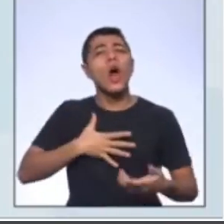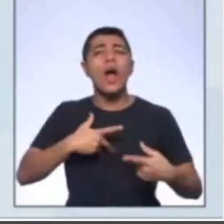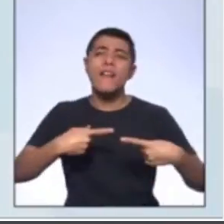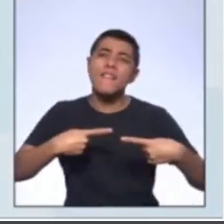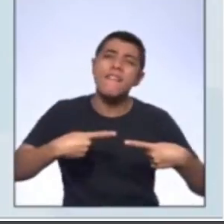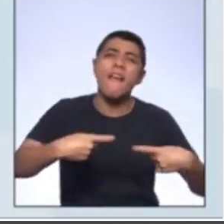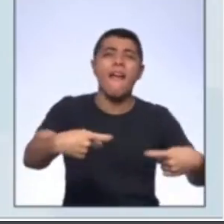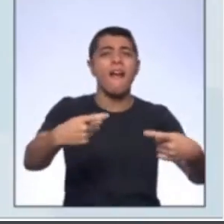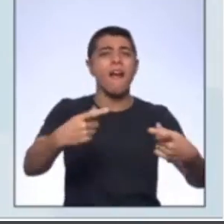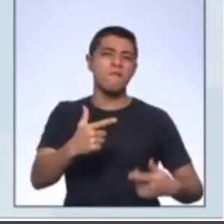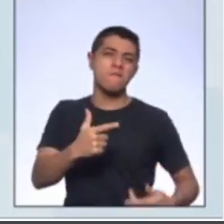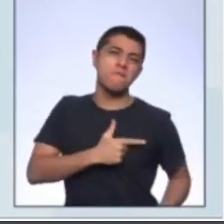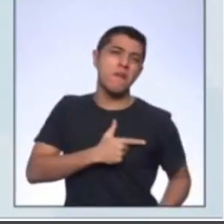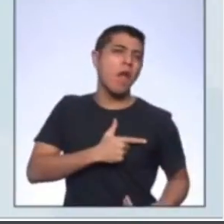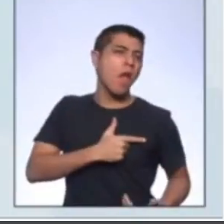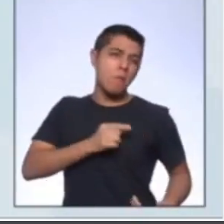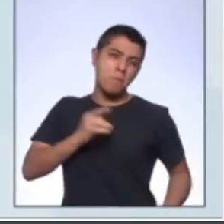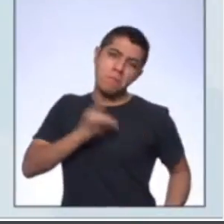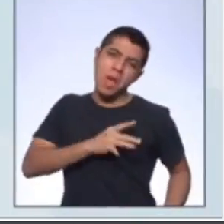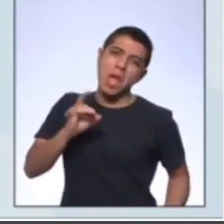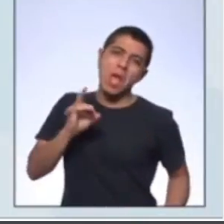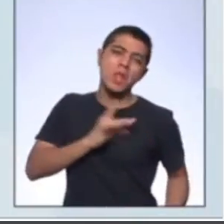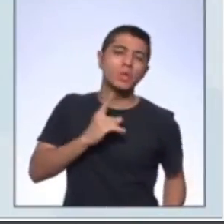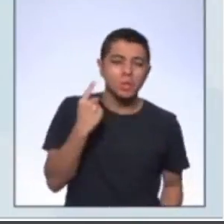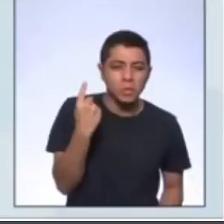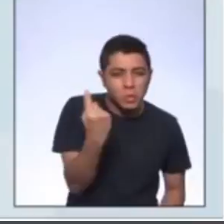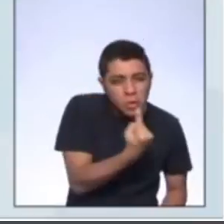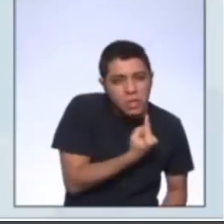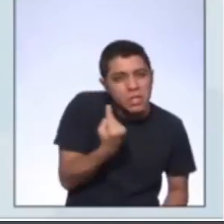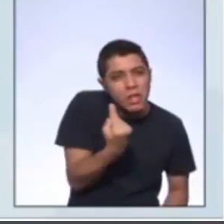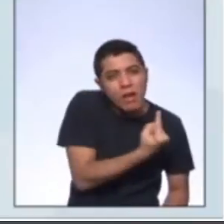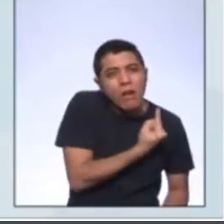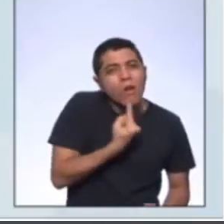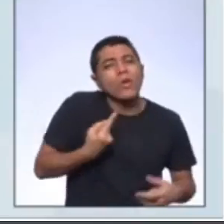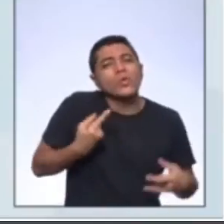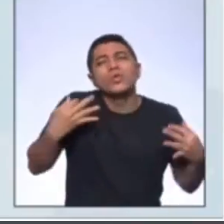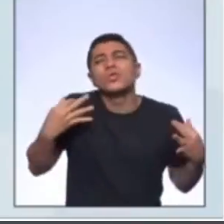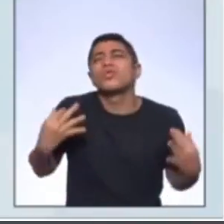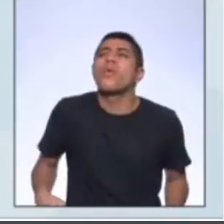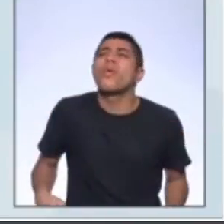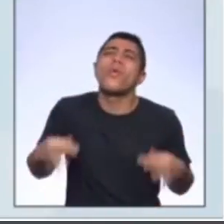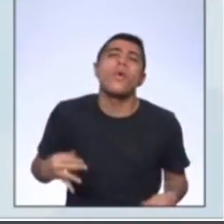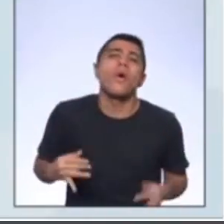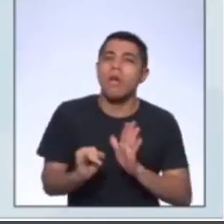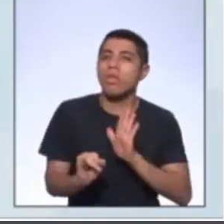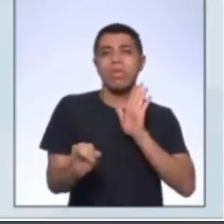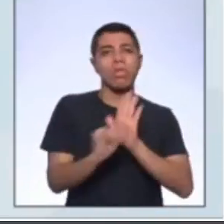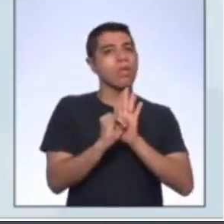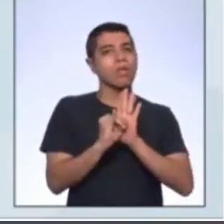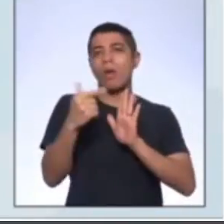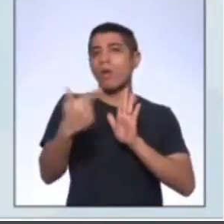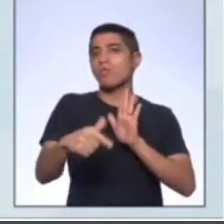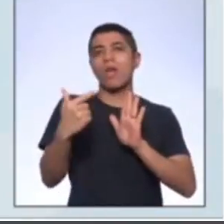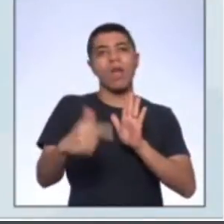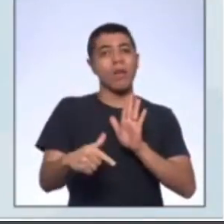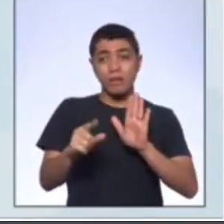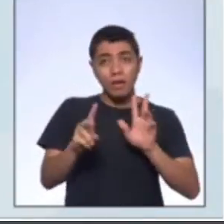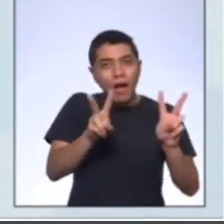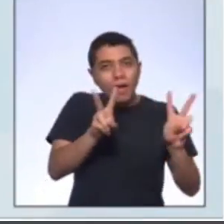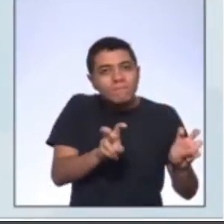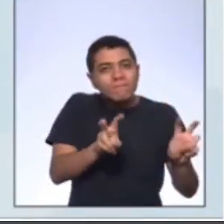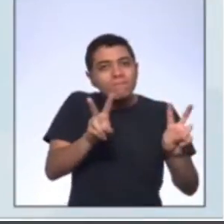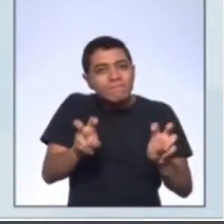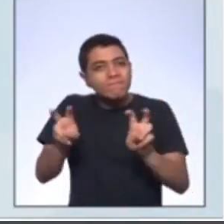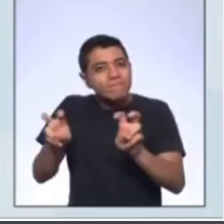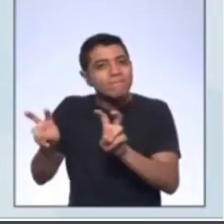solidão dor repressão alienação e perda da identidade também são temas comuns da